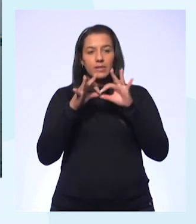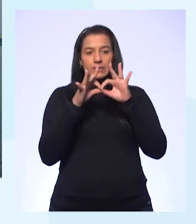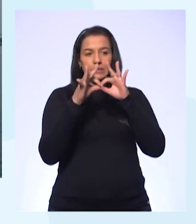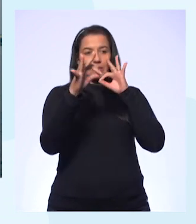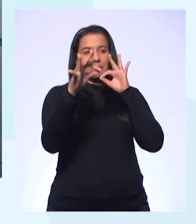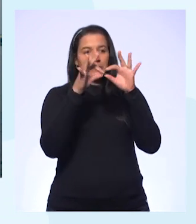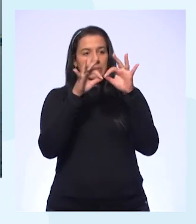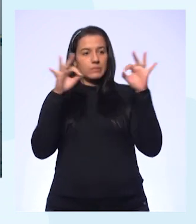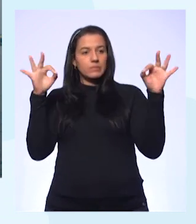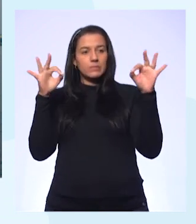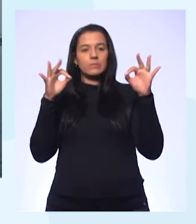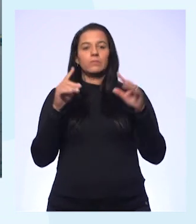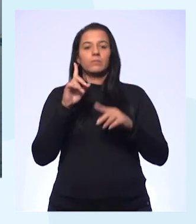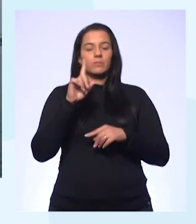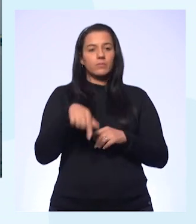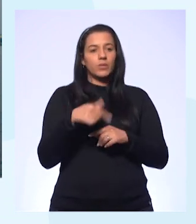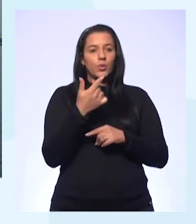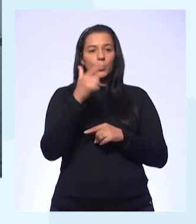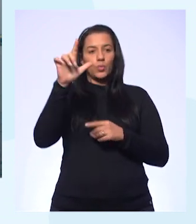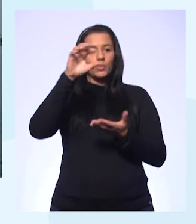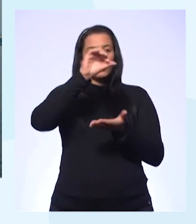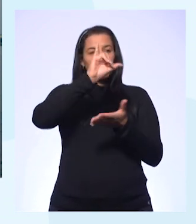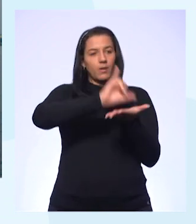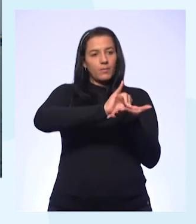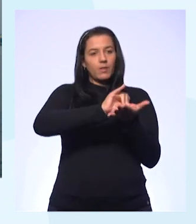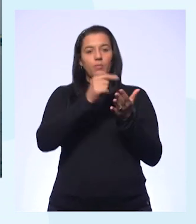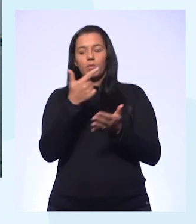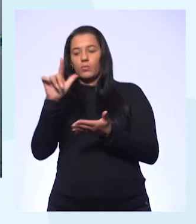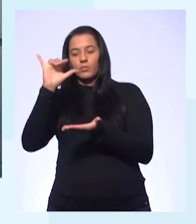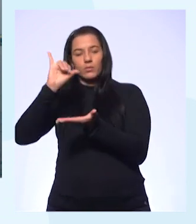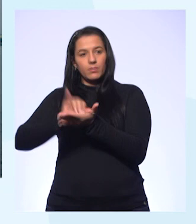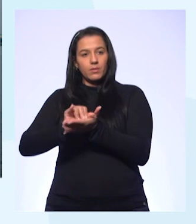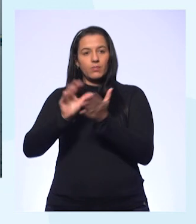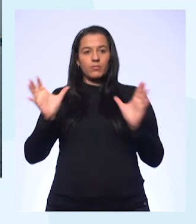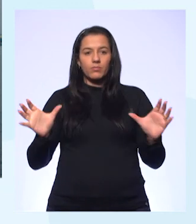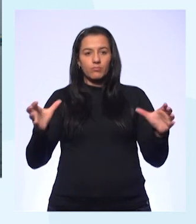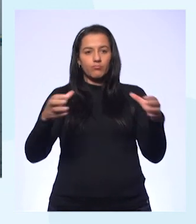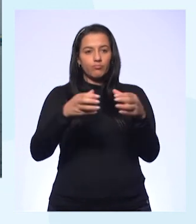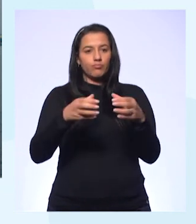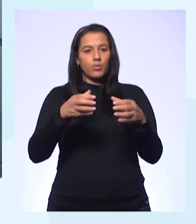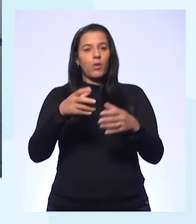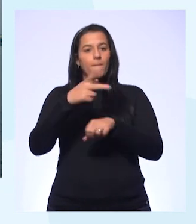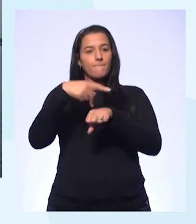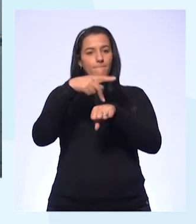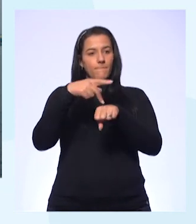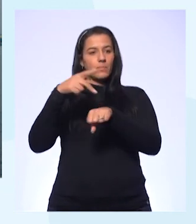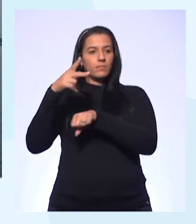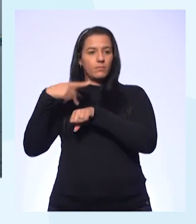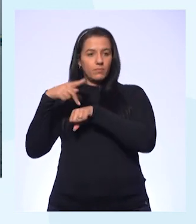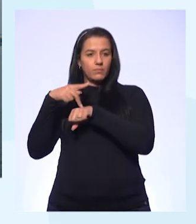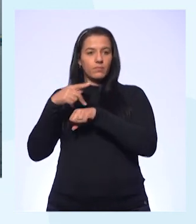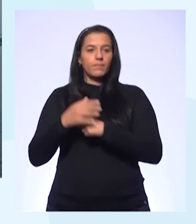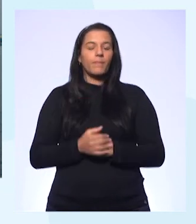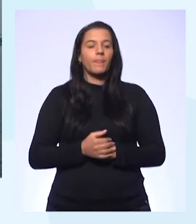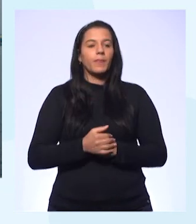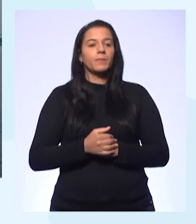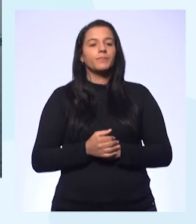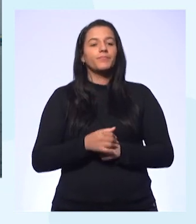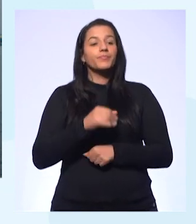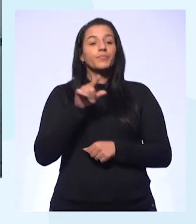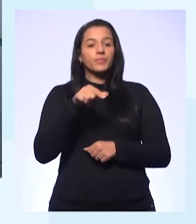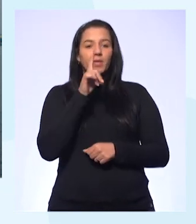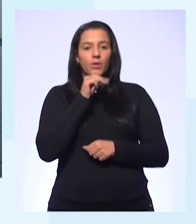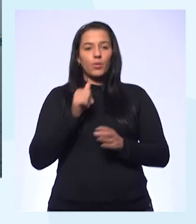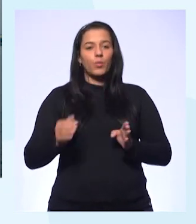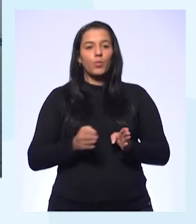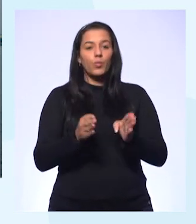um lado para o outro da outra capital, né, que aí faz a fronteira dos dois países. Tá? O Rio Congo, estava falando, ele é o único